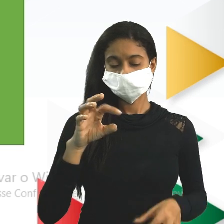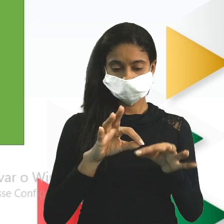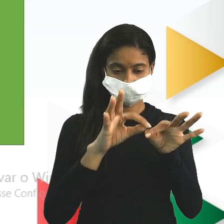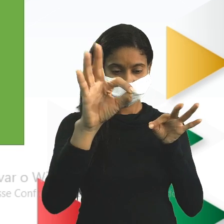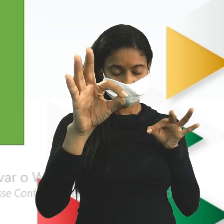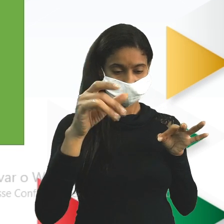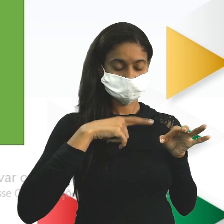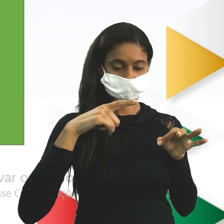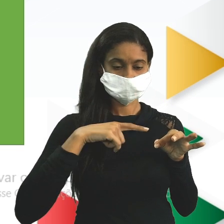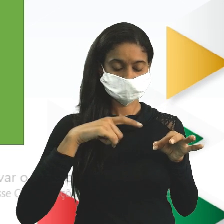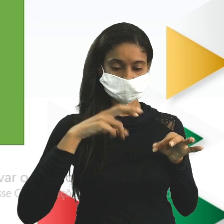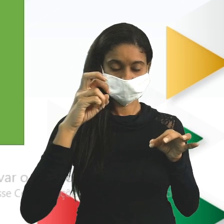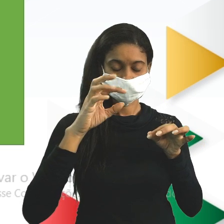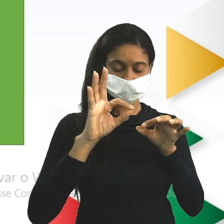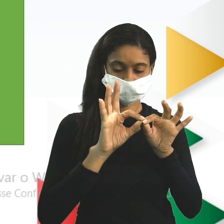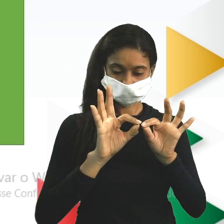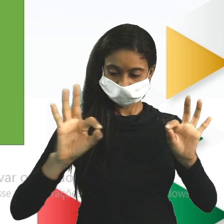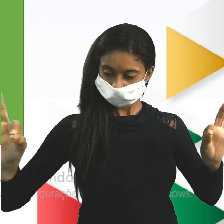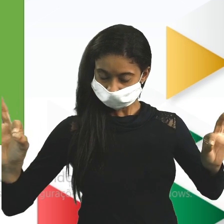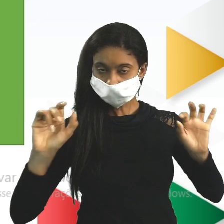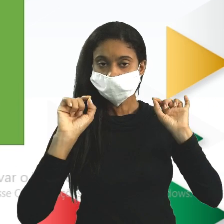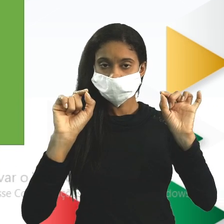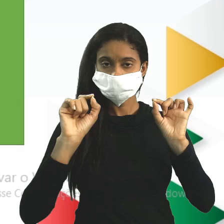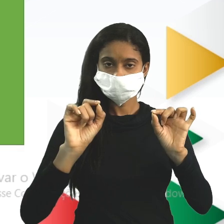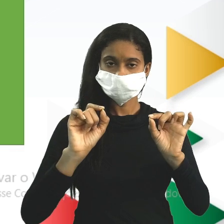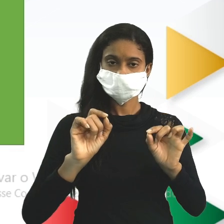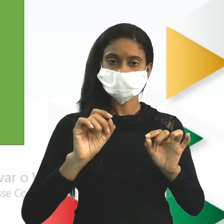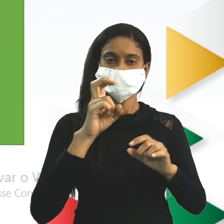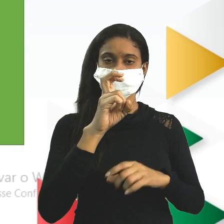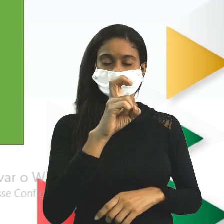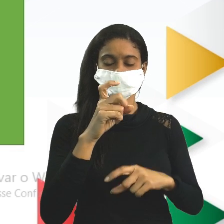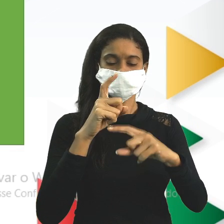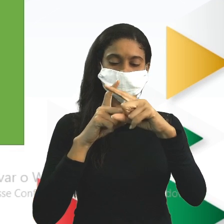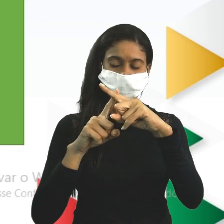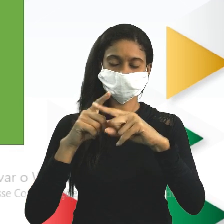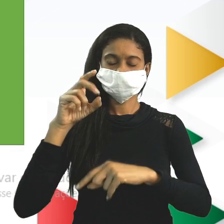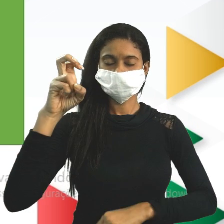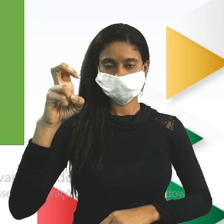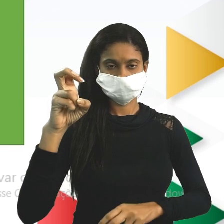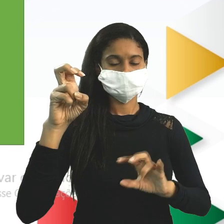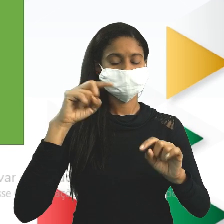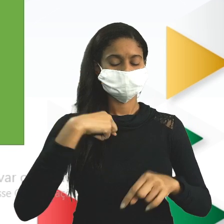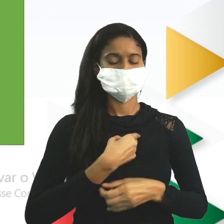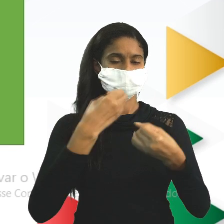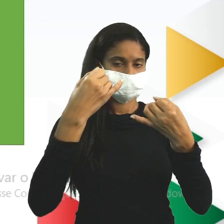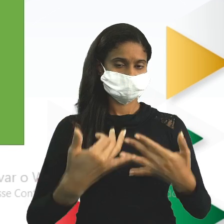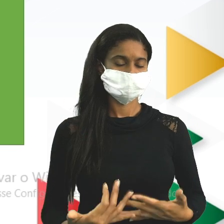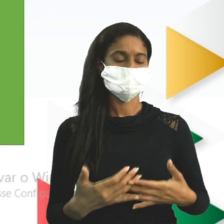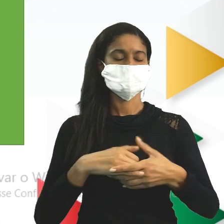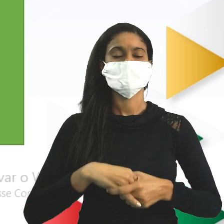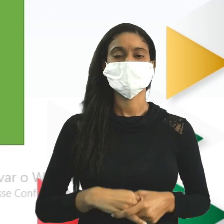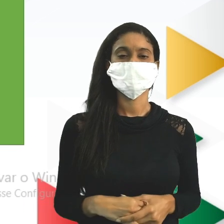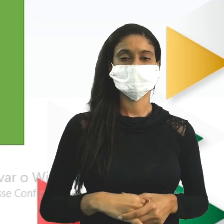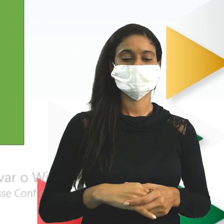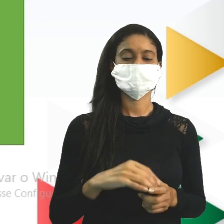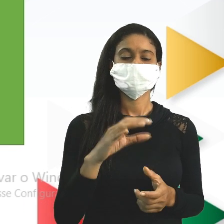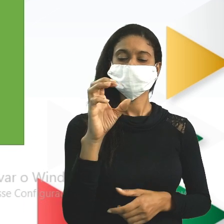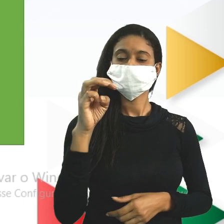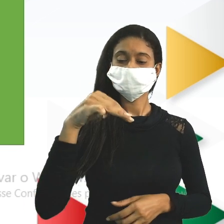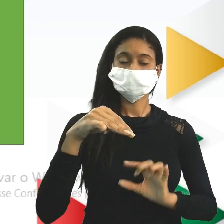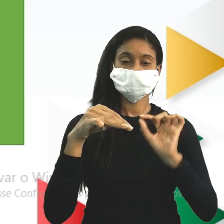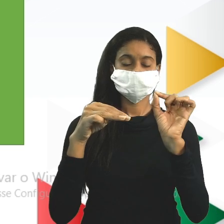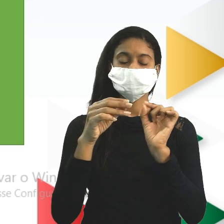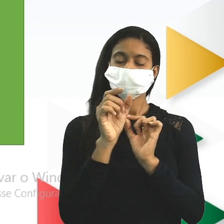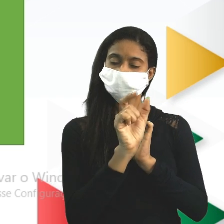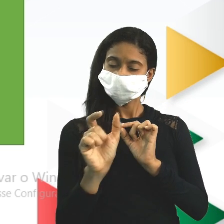então é 5 por 5 que a gente chama, pode ser representado equivalente de uma forma, vê só, cada centímetro dela,